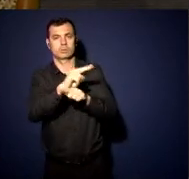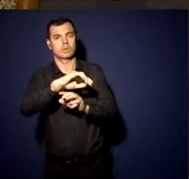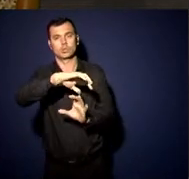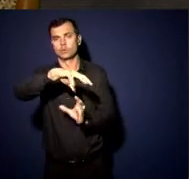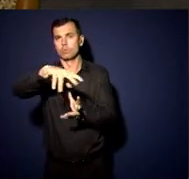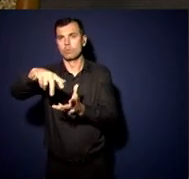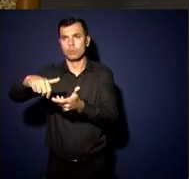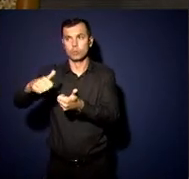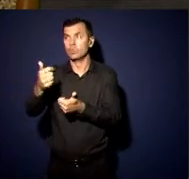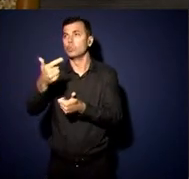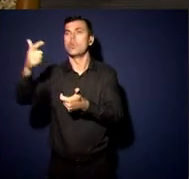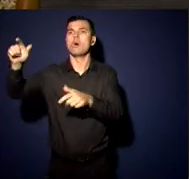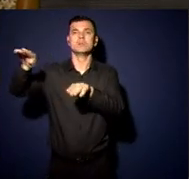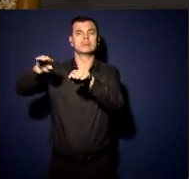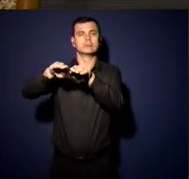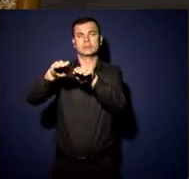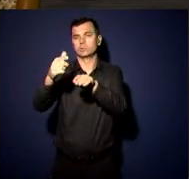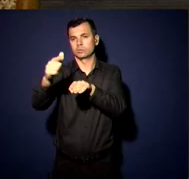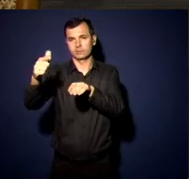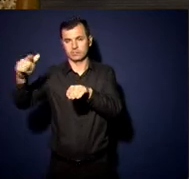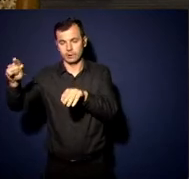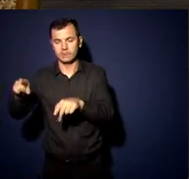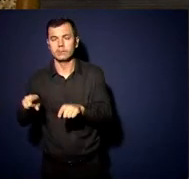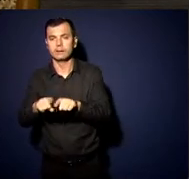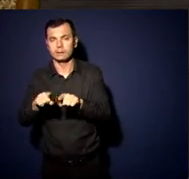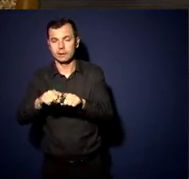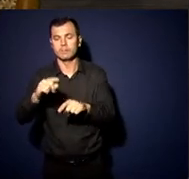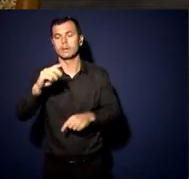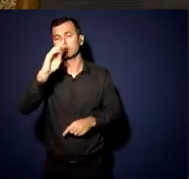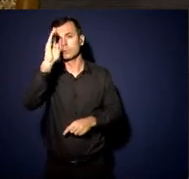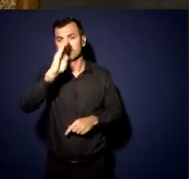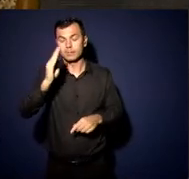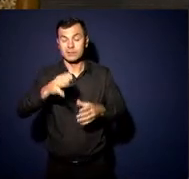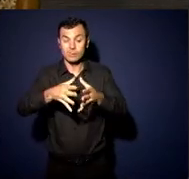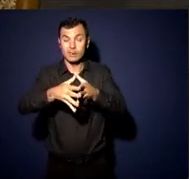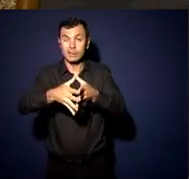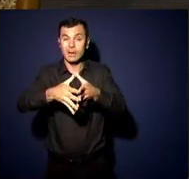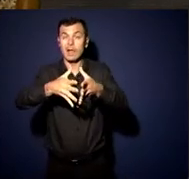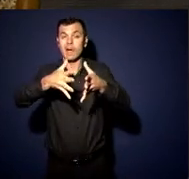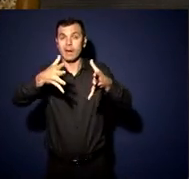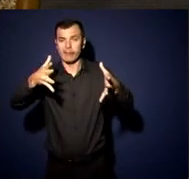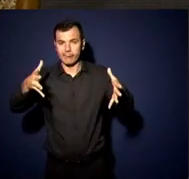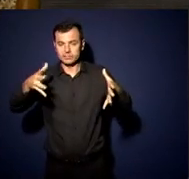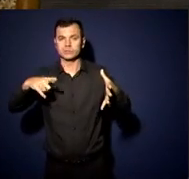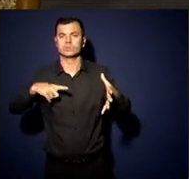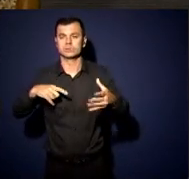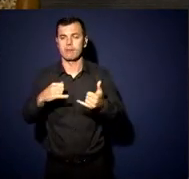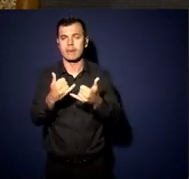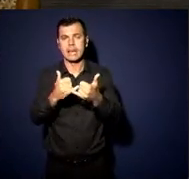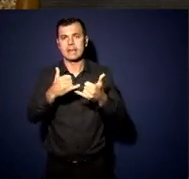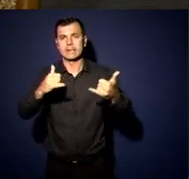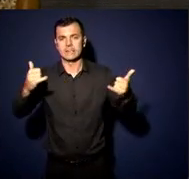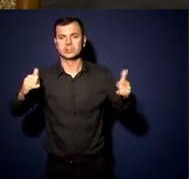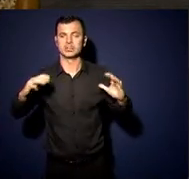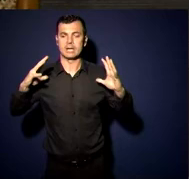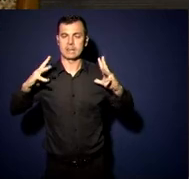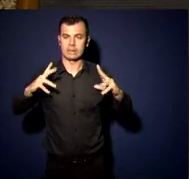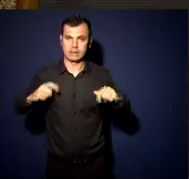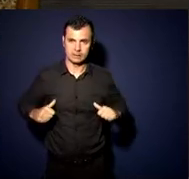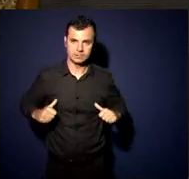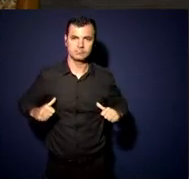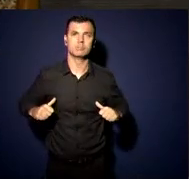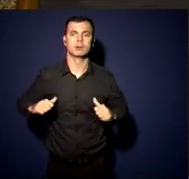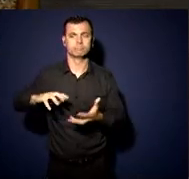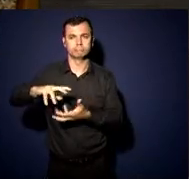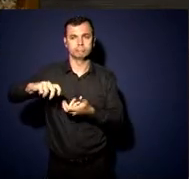proporções continentais nós nos utilizamos de energia limpa renovável enfim e quando a gente associa